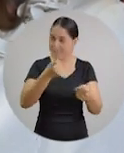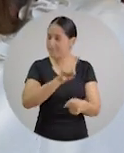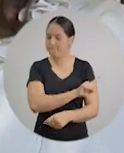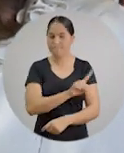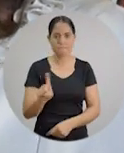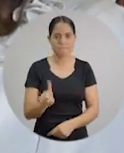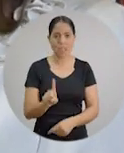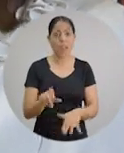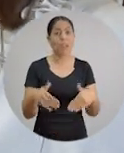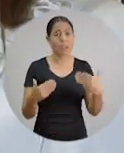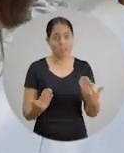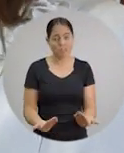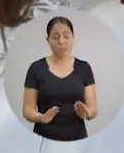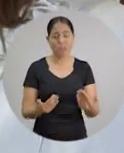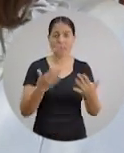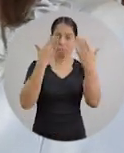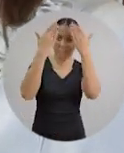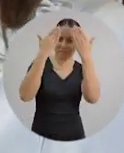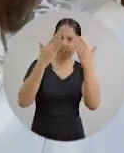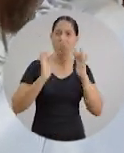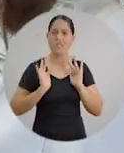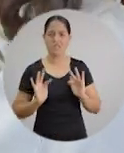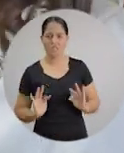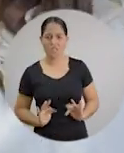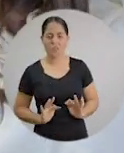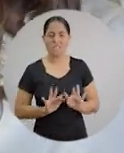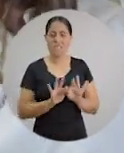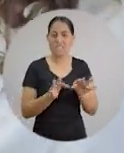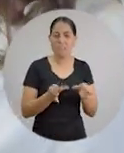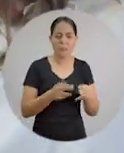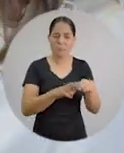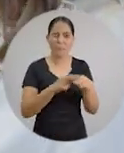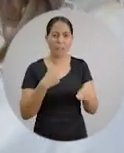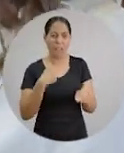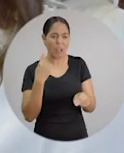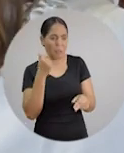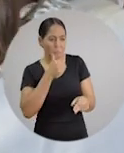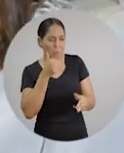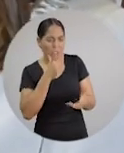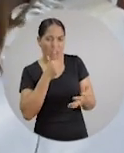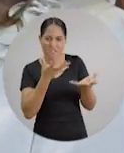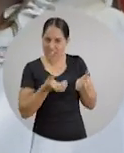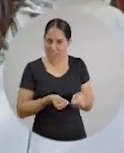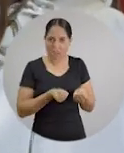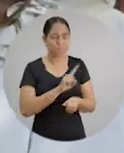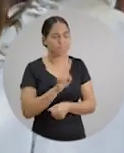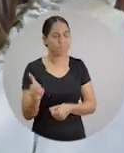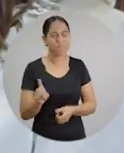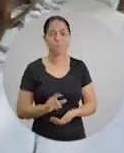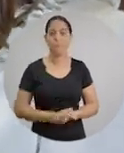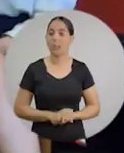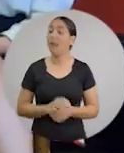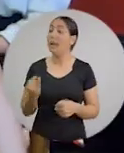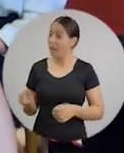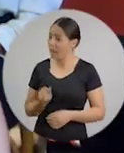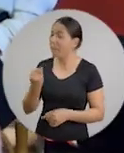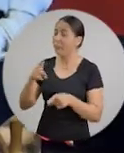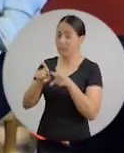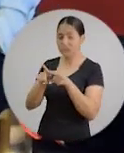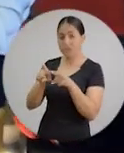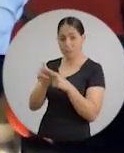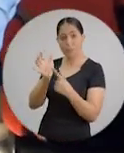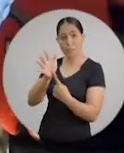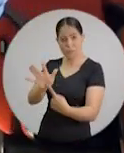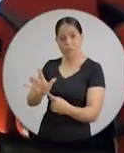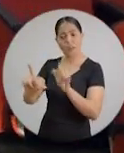a violência, né, a essa integridade física, psicológica, moral, simplesmente em razão de termos nascido mulher. E eu acho que